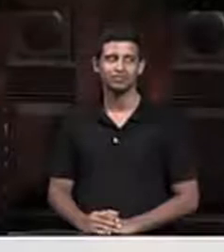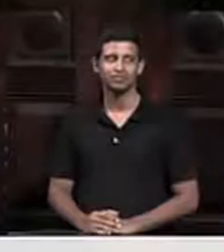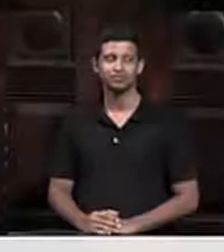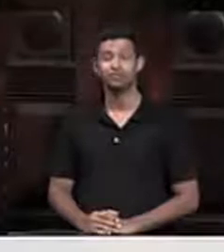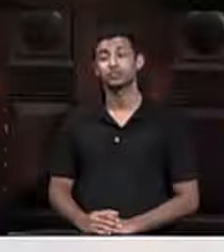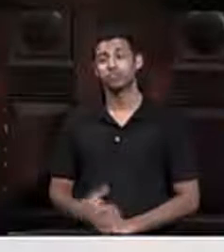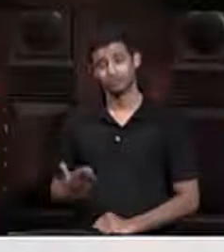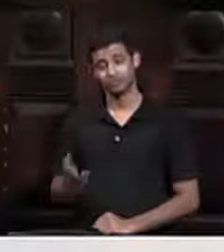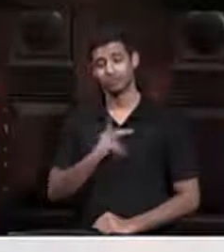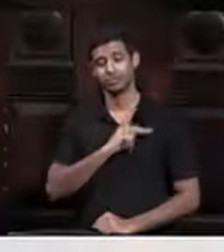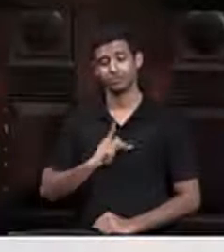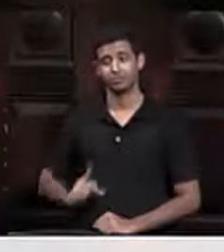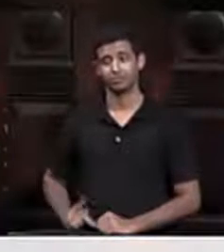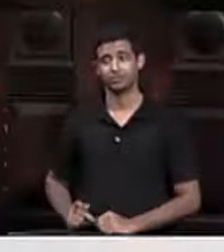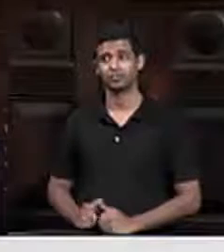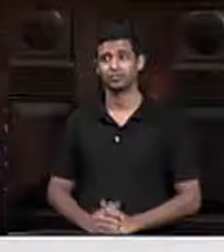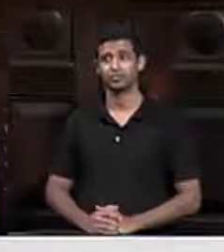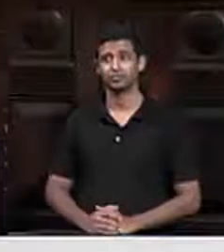Senhor presidente,